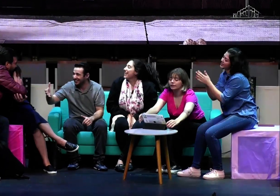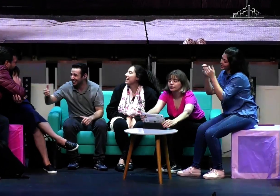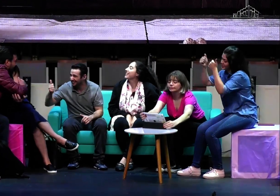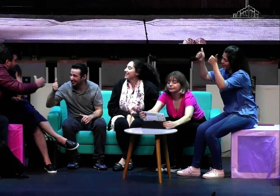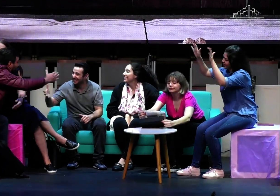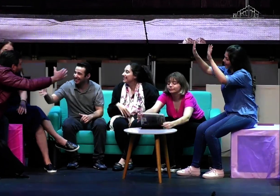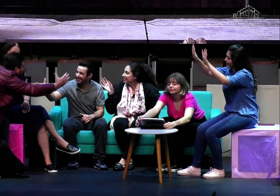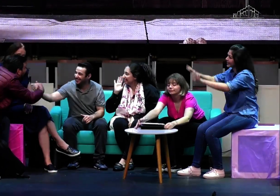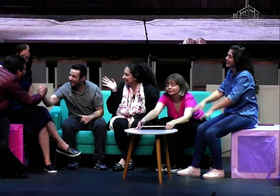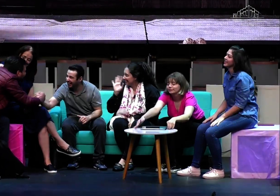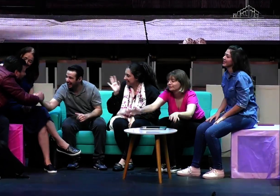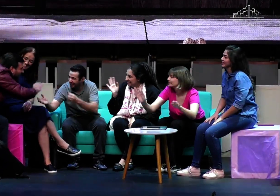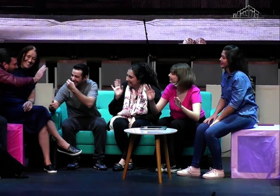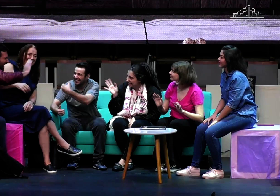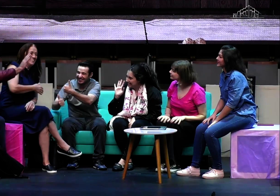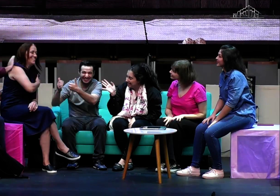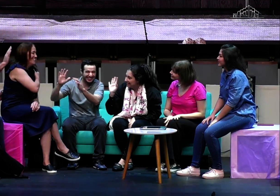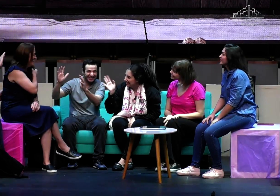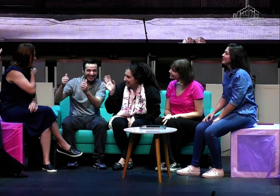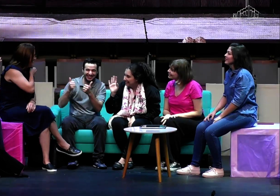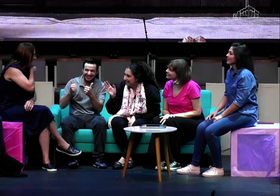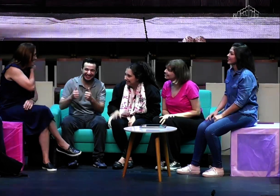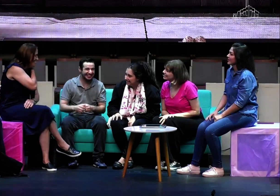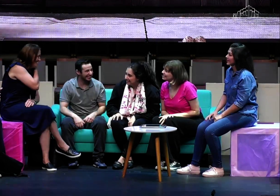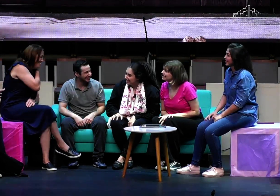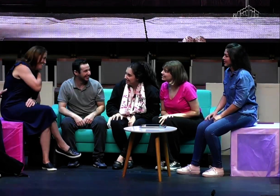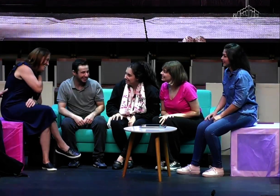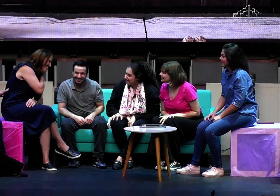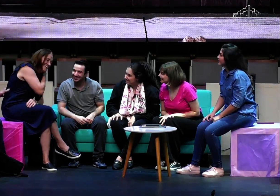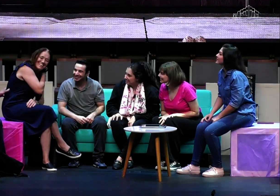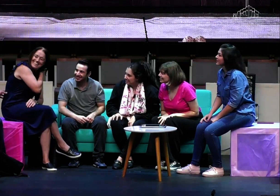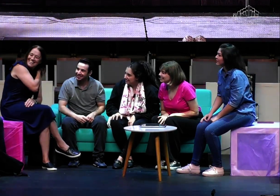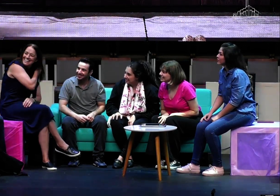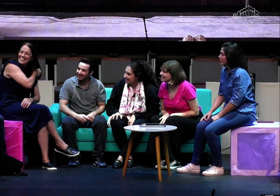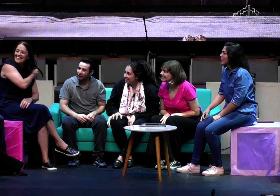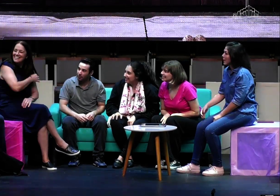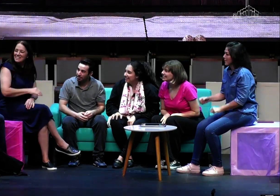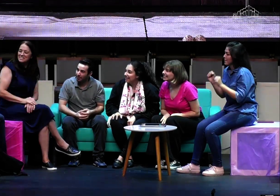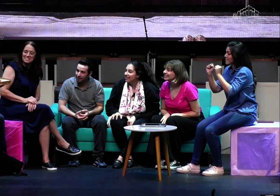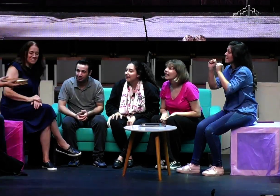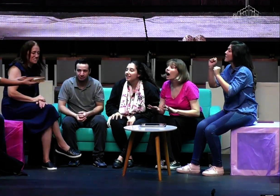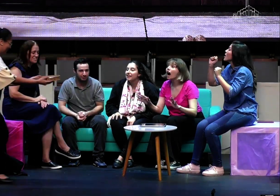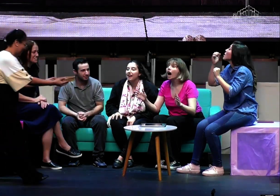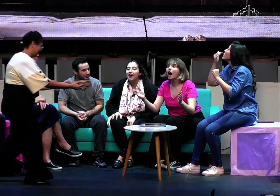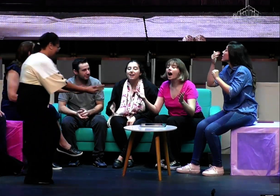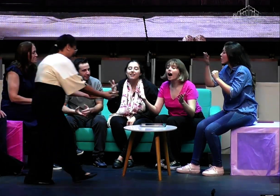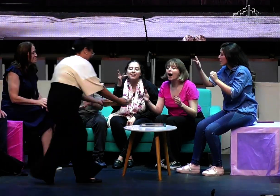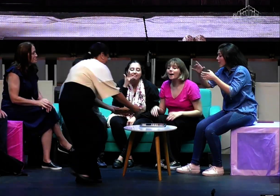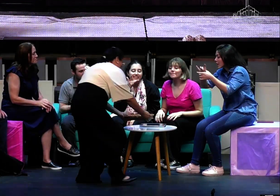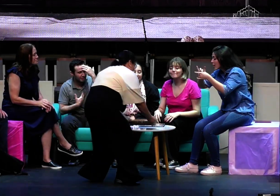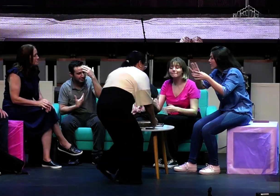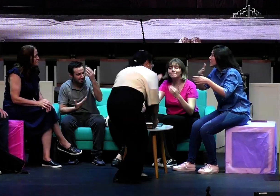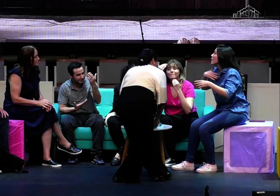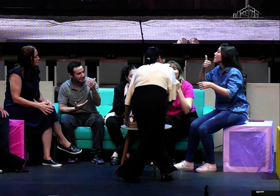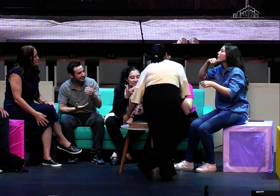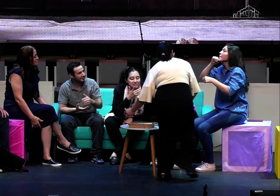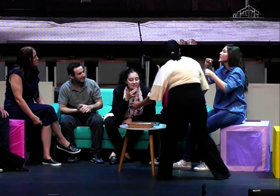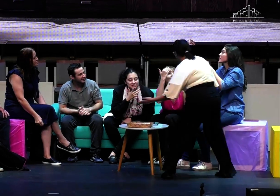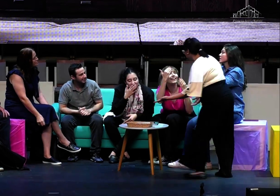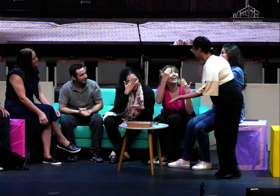Ai, oi, tudo bem? Que bom que você está aqui. E aí, cara, tudo bem? Que bom que você tudo veio. Bem? Oi. Oi, muito tudo obrigado. Bem? Aqui